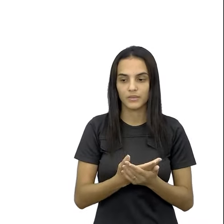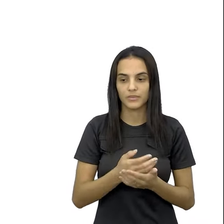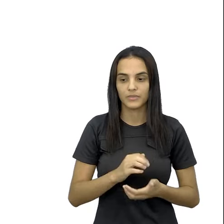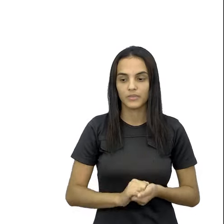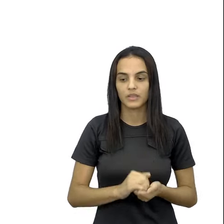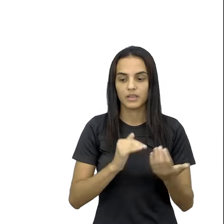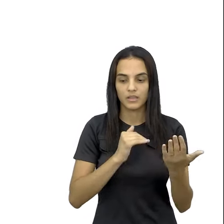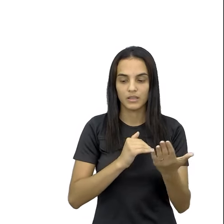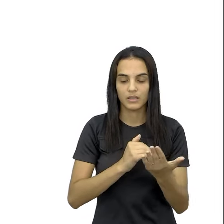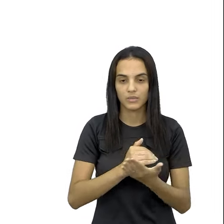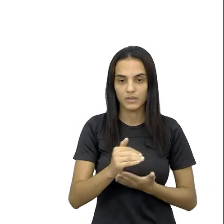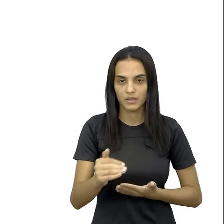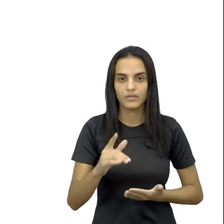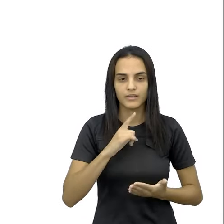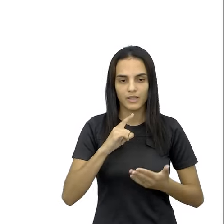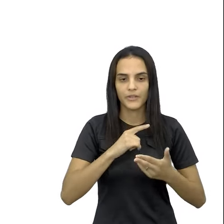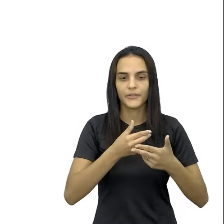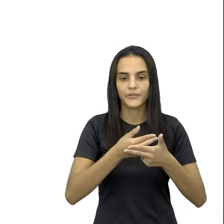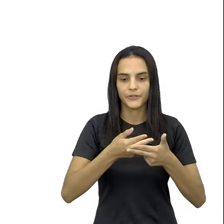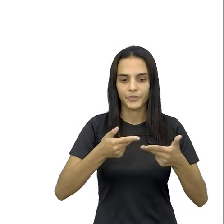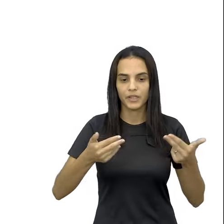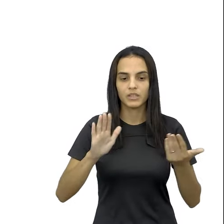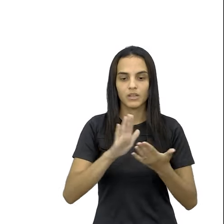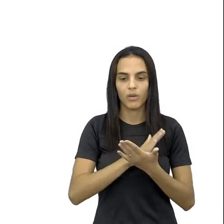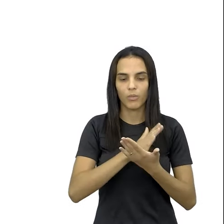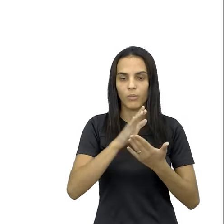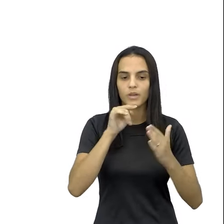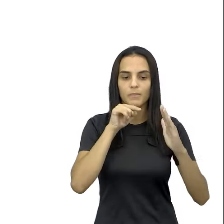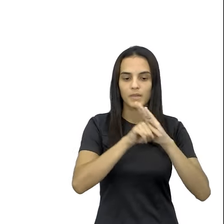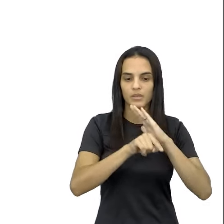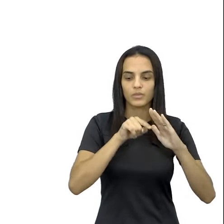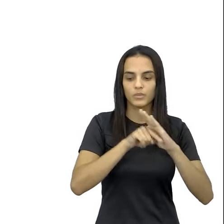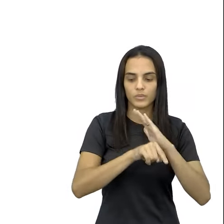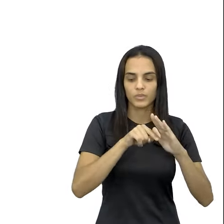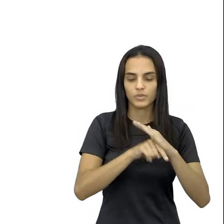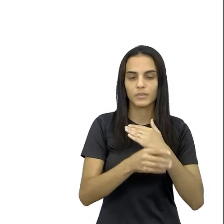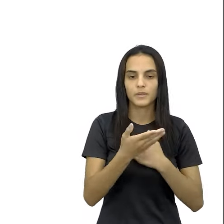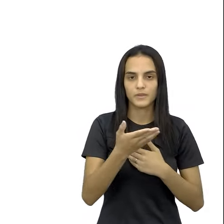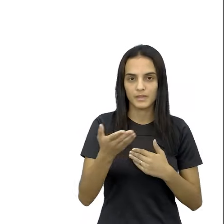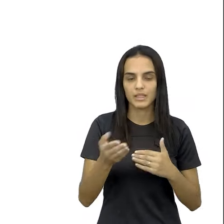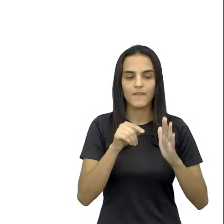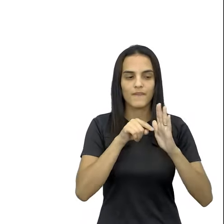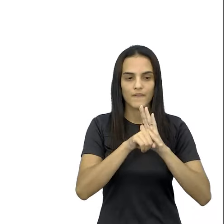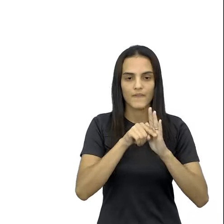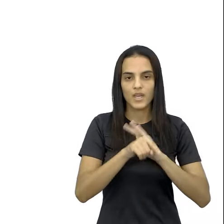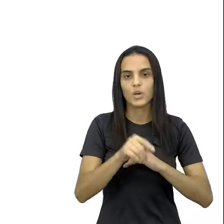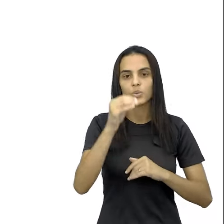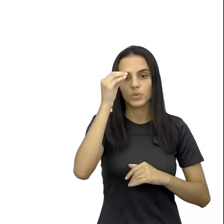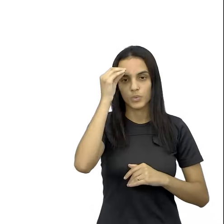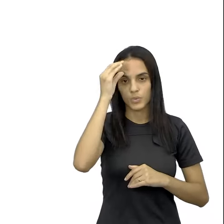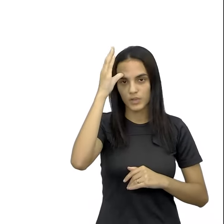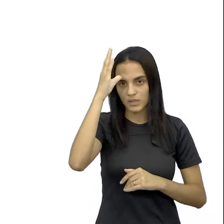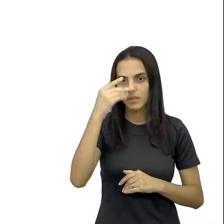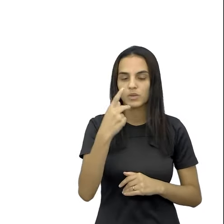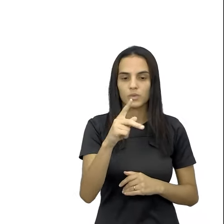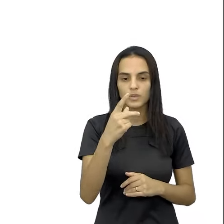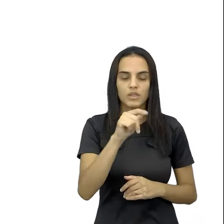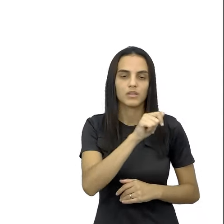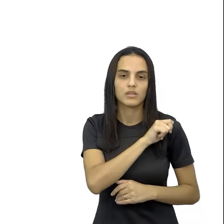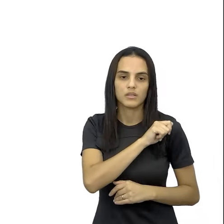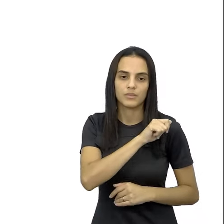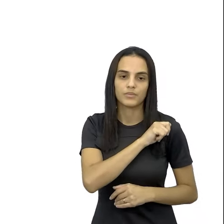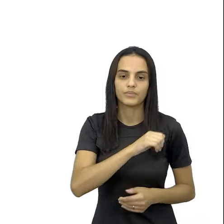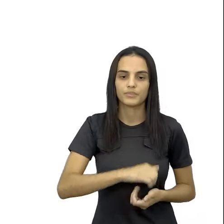O iniciando traz umas abordagens com algumas perguntas, para vocês analisarem ali os conhecimentos dos seus